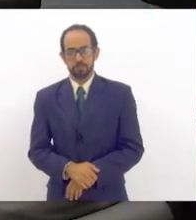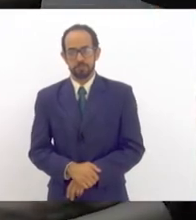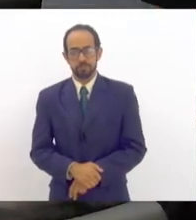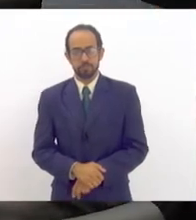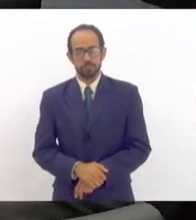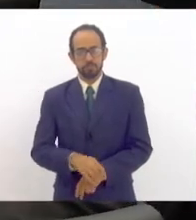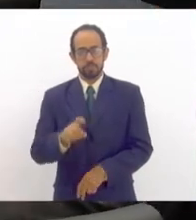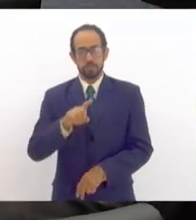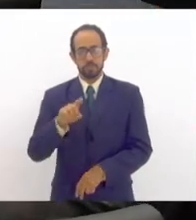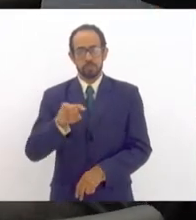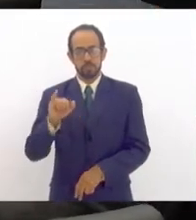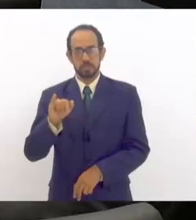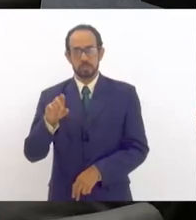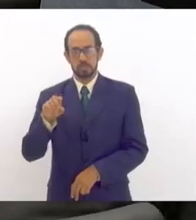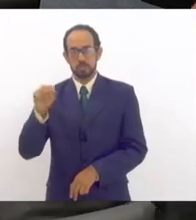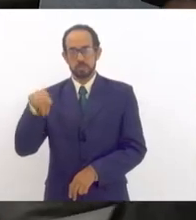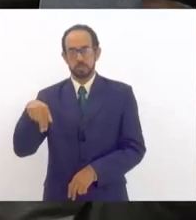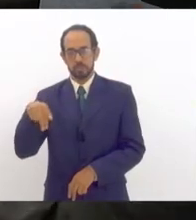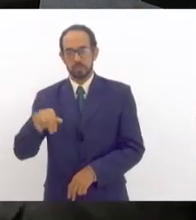zeidan